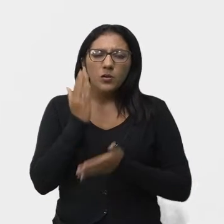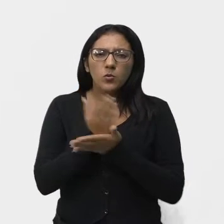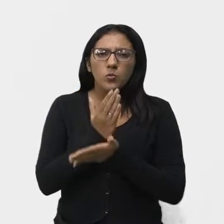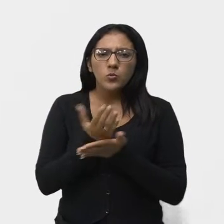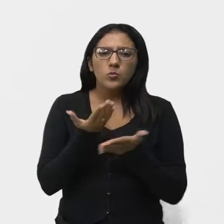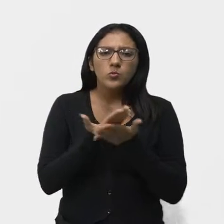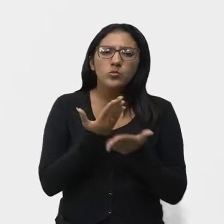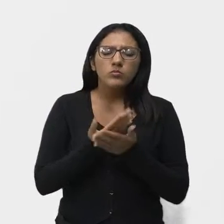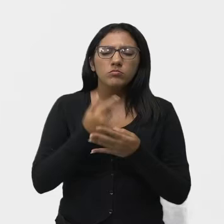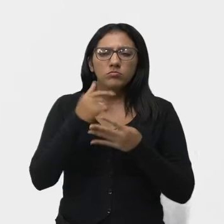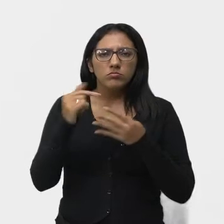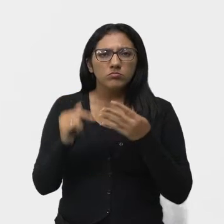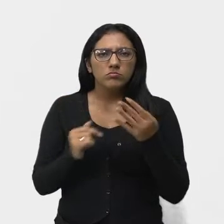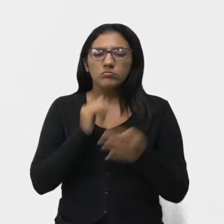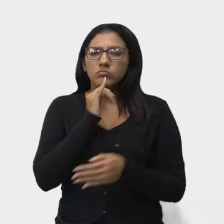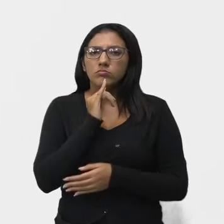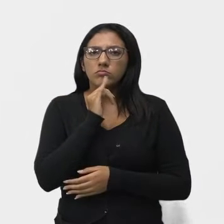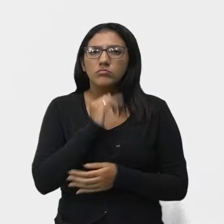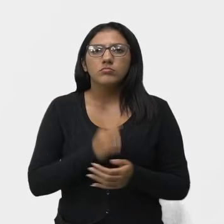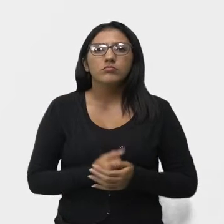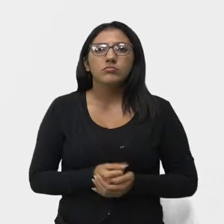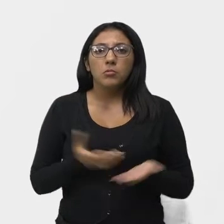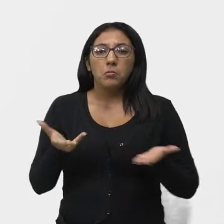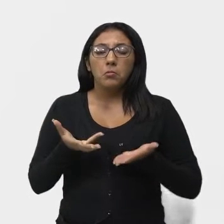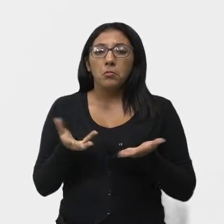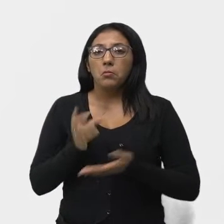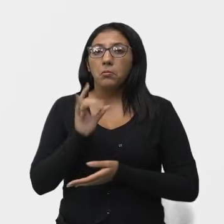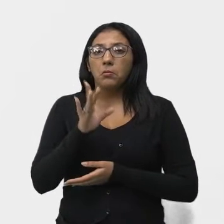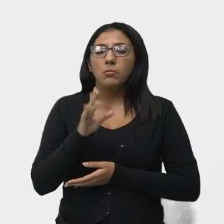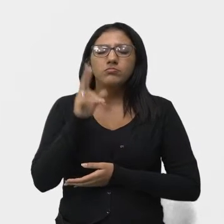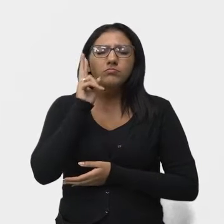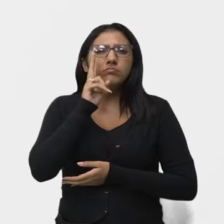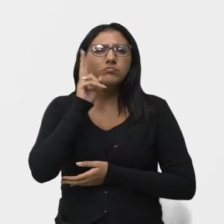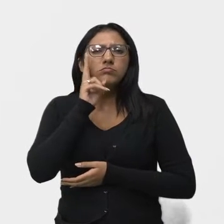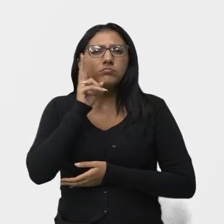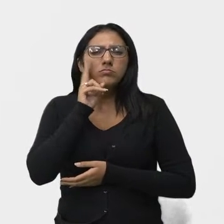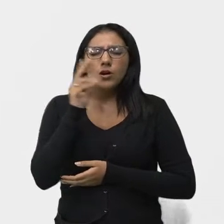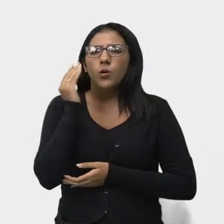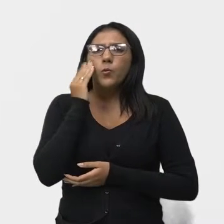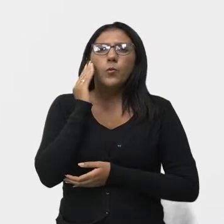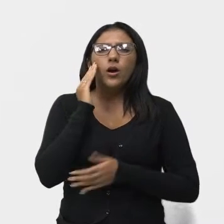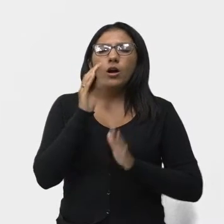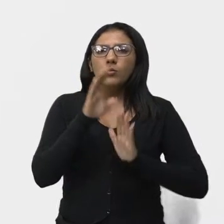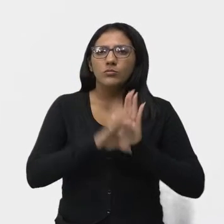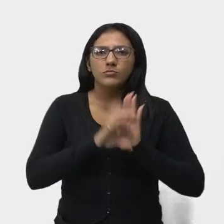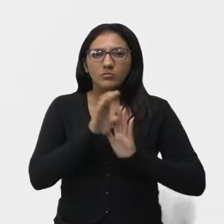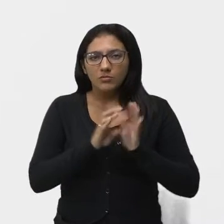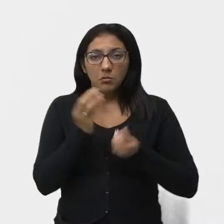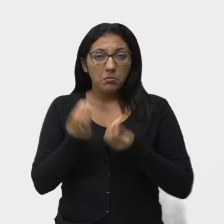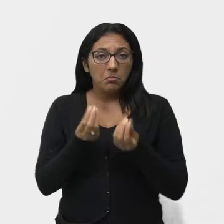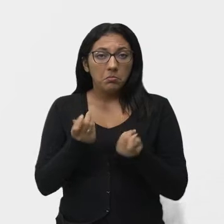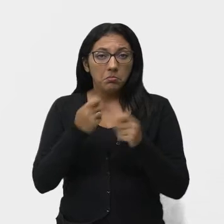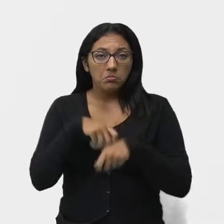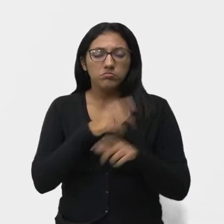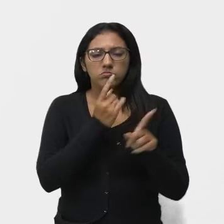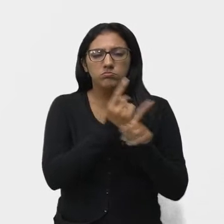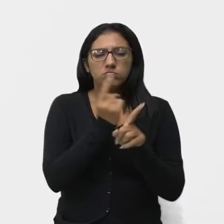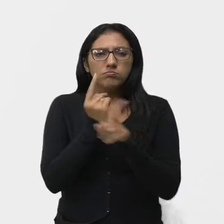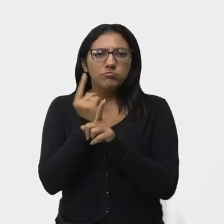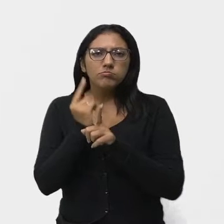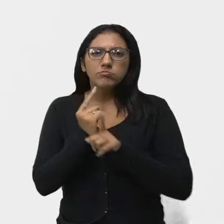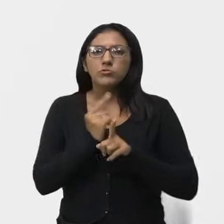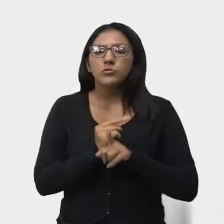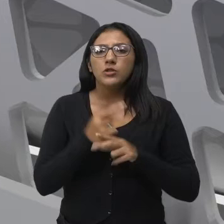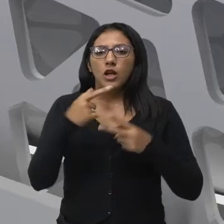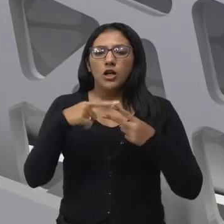vários exemplos disso. Nós estamos então resgatando aqui esse entendimento, né? Como é que a gente faz para identificar essas